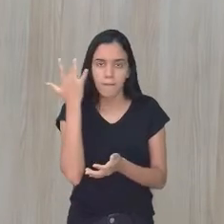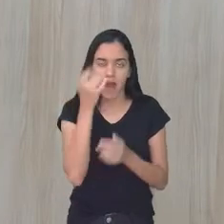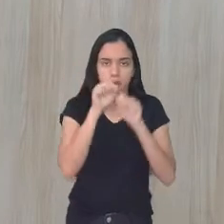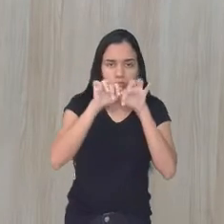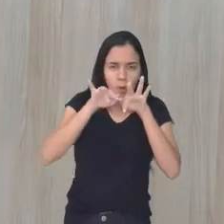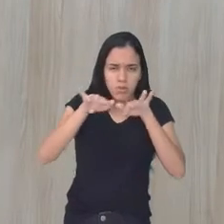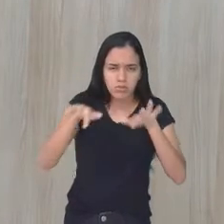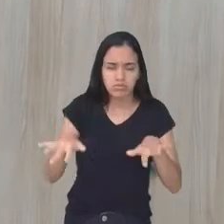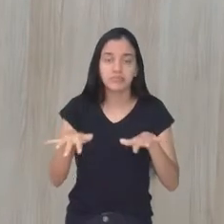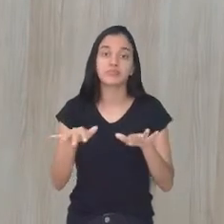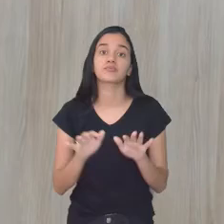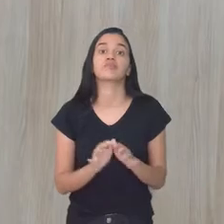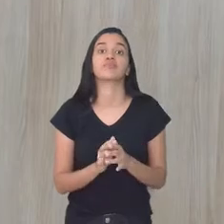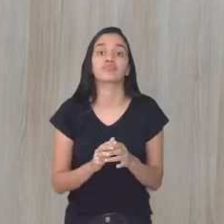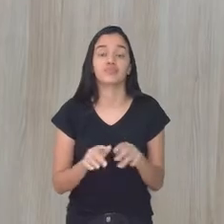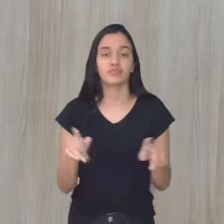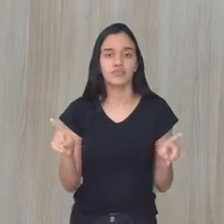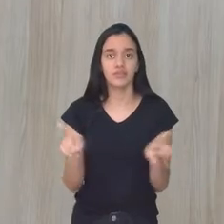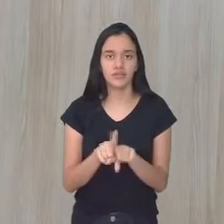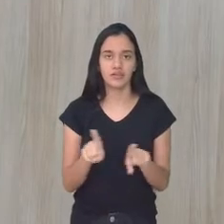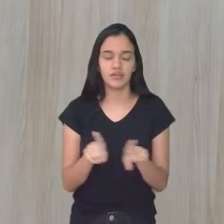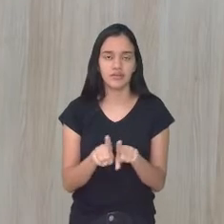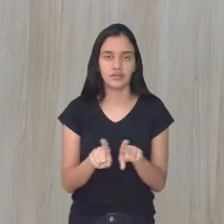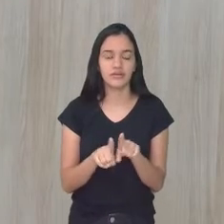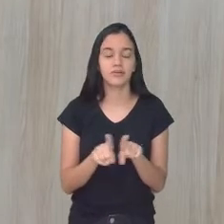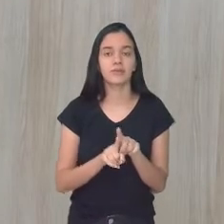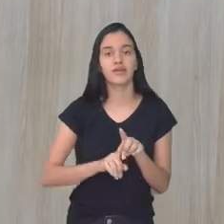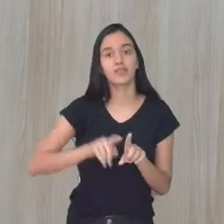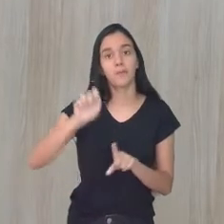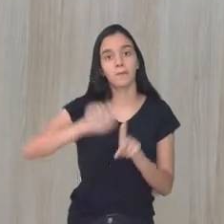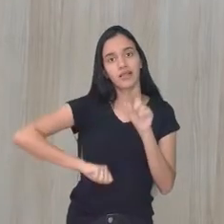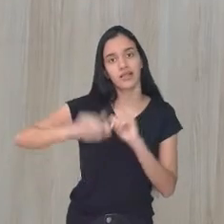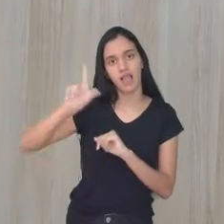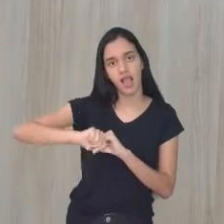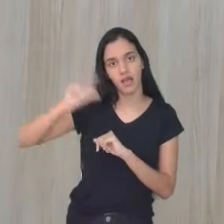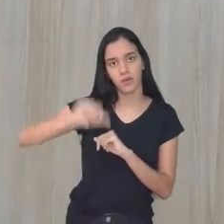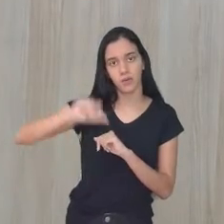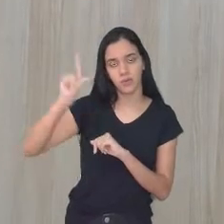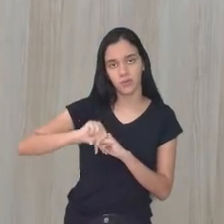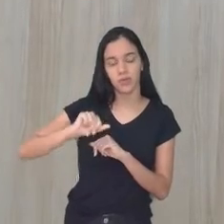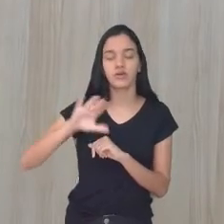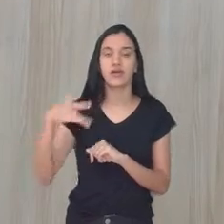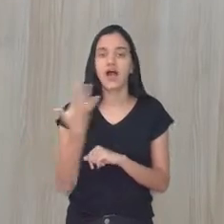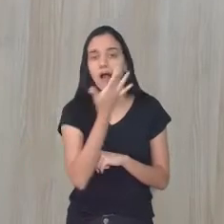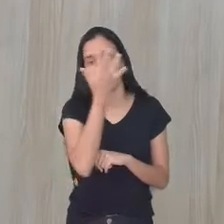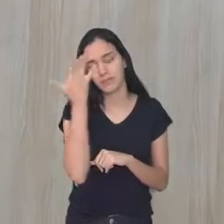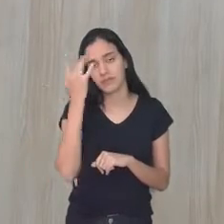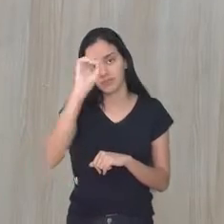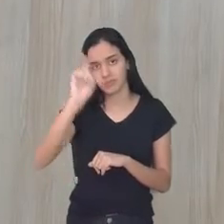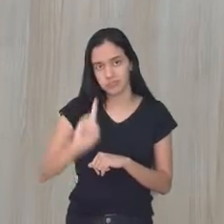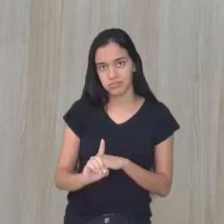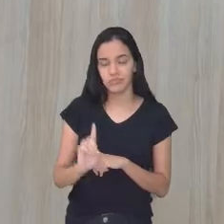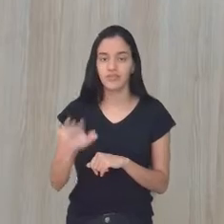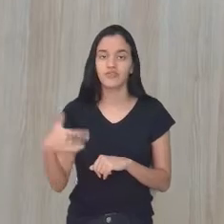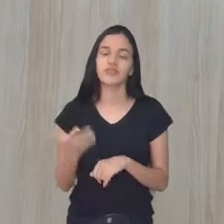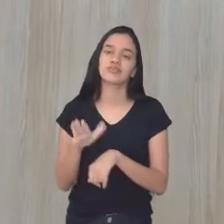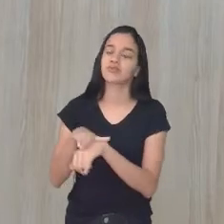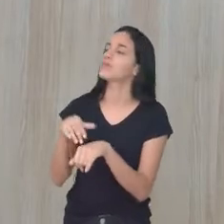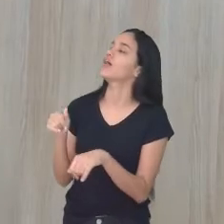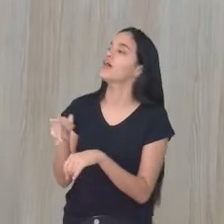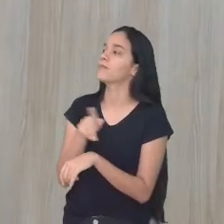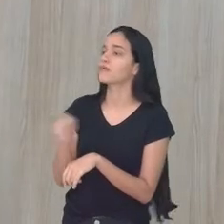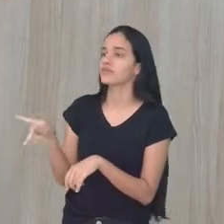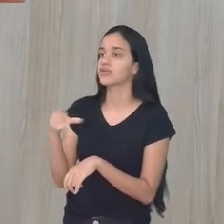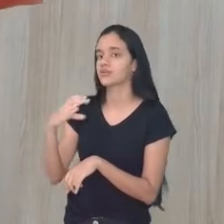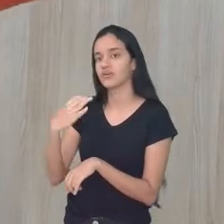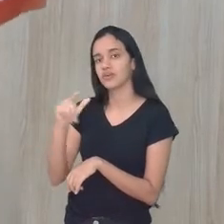falar a respeito dessa questão também, desse agosto, né, em relação aí à pessoa com deficiência, eu vou chamar a professora Cláudia,